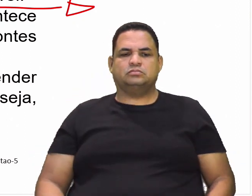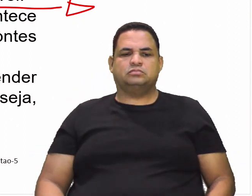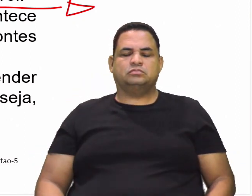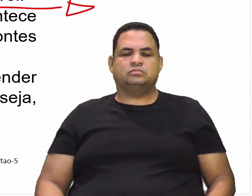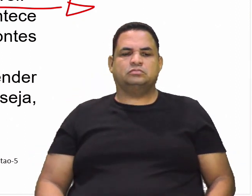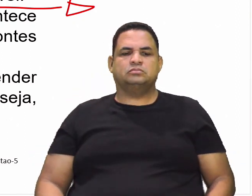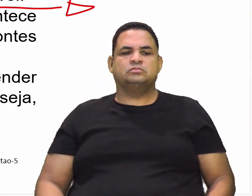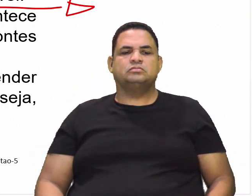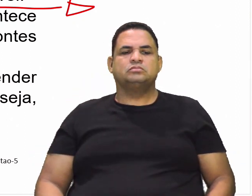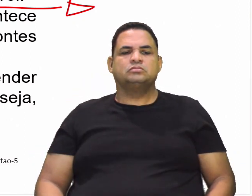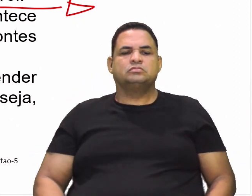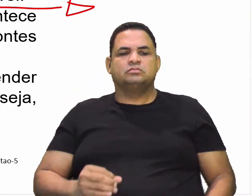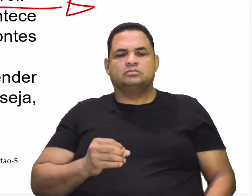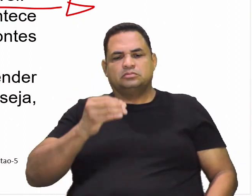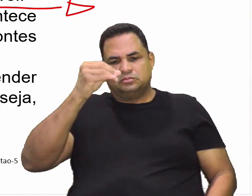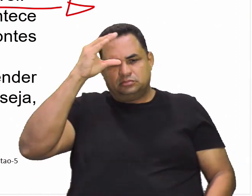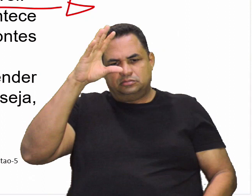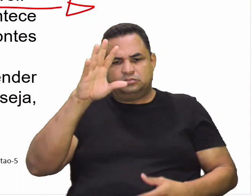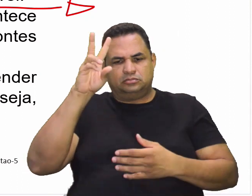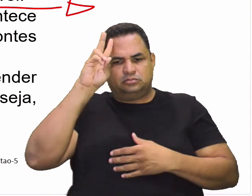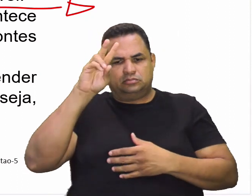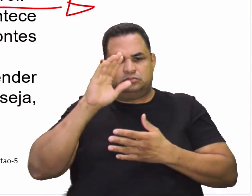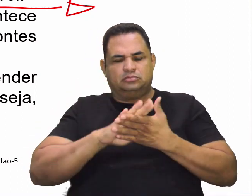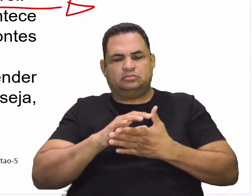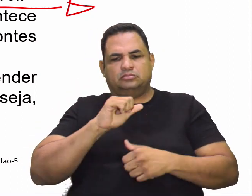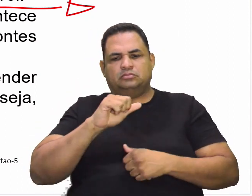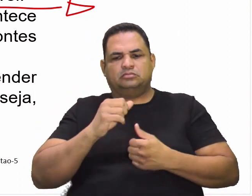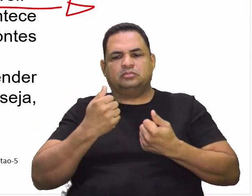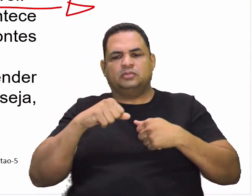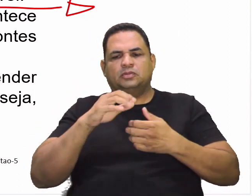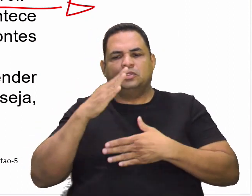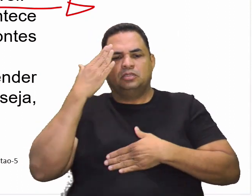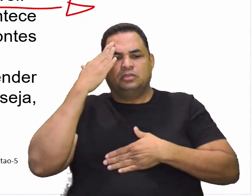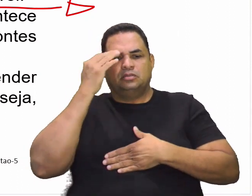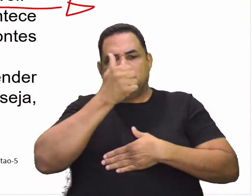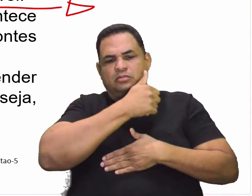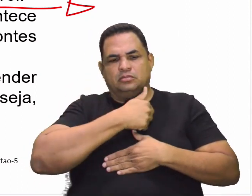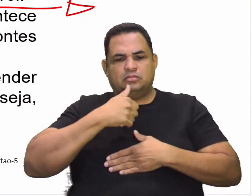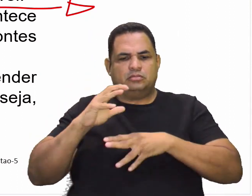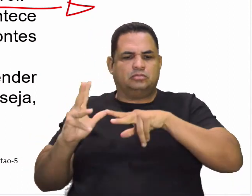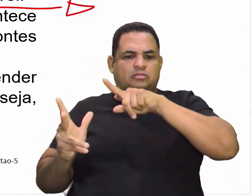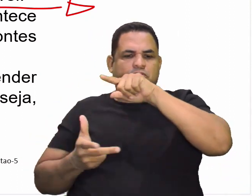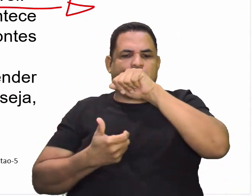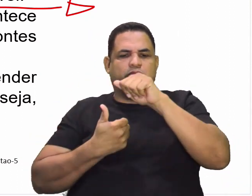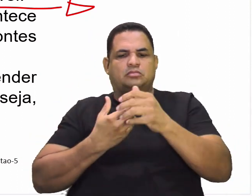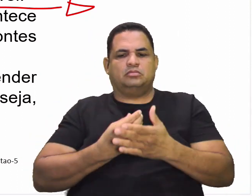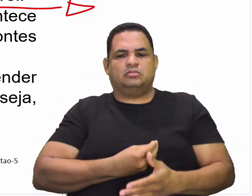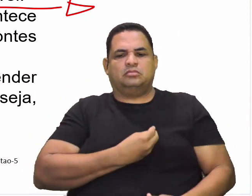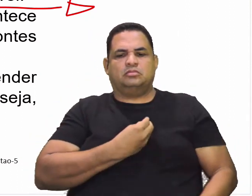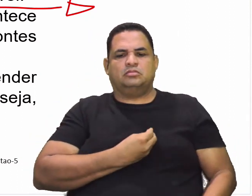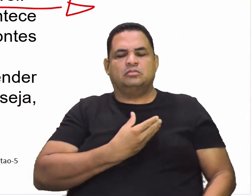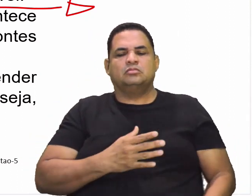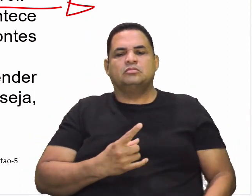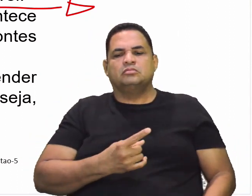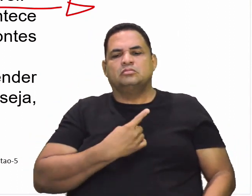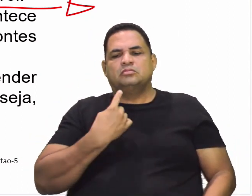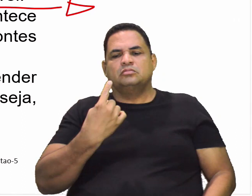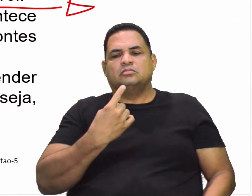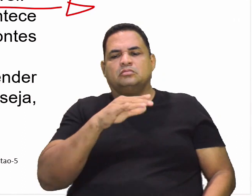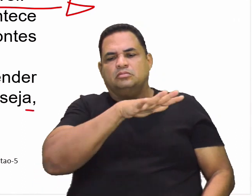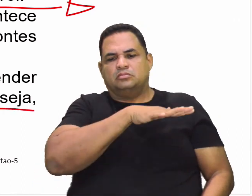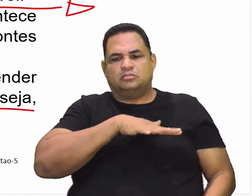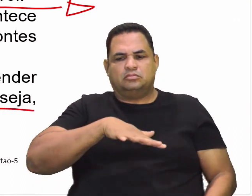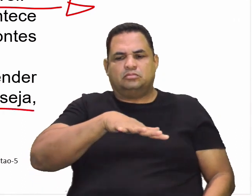O conhecimento histórico torna-se possível compreender melhor o mundo em que vivemos e o